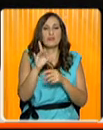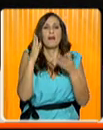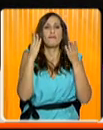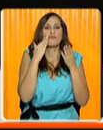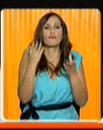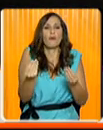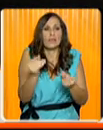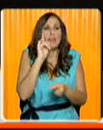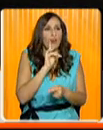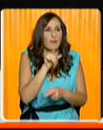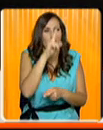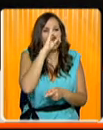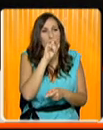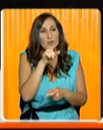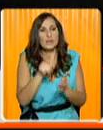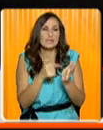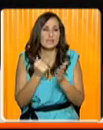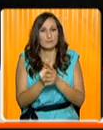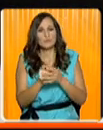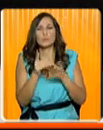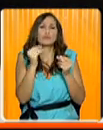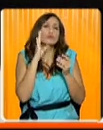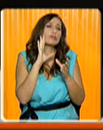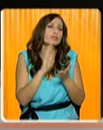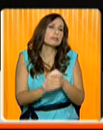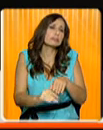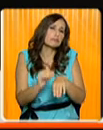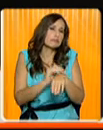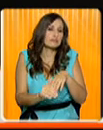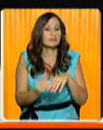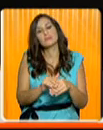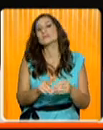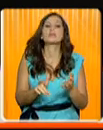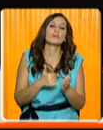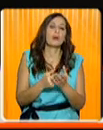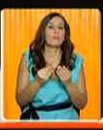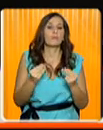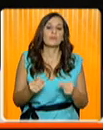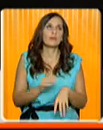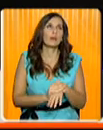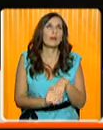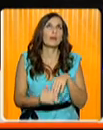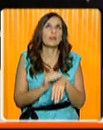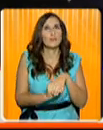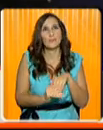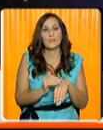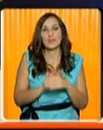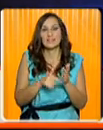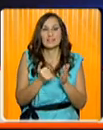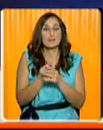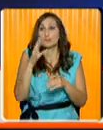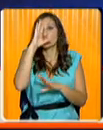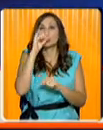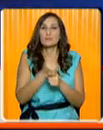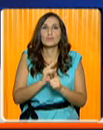Fofinha, lembram-se da Fofinha? Opa, era muita querida. Opa, muita querida. Era assim, não sei